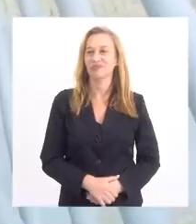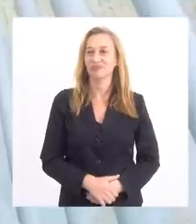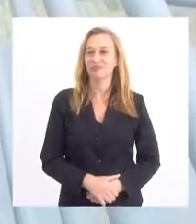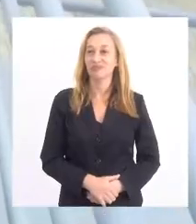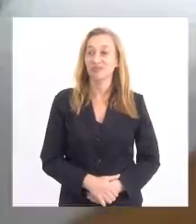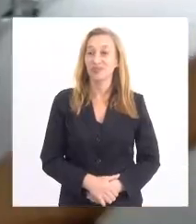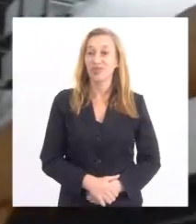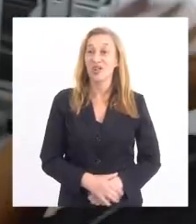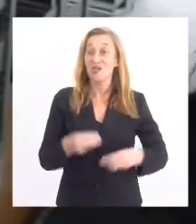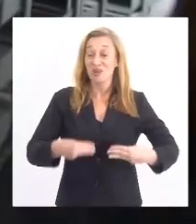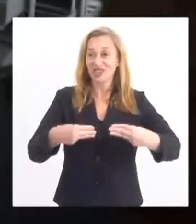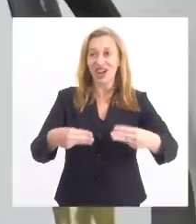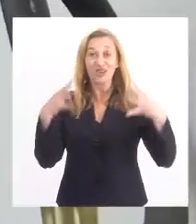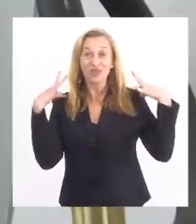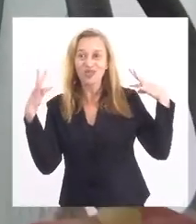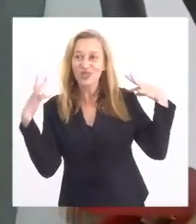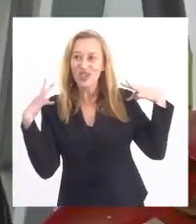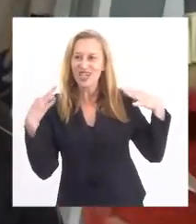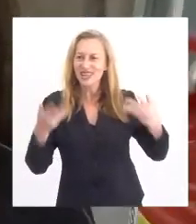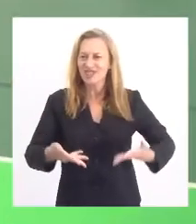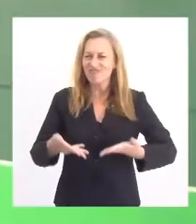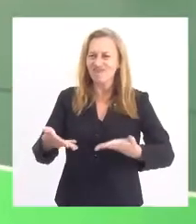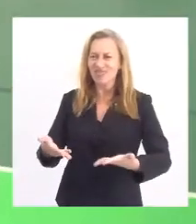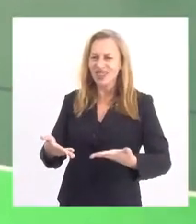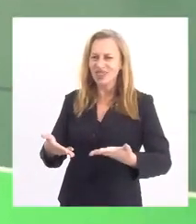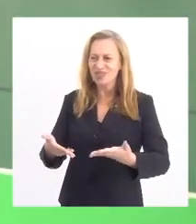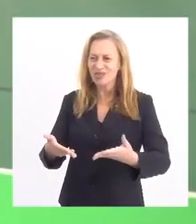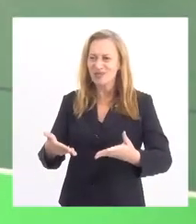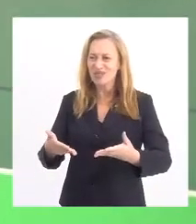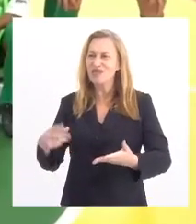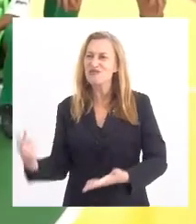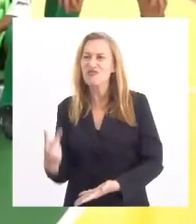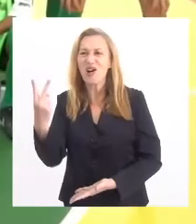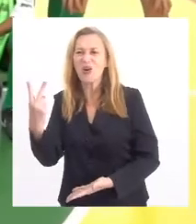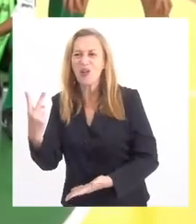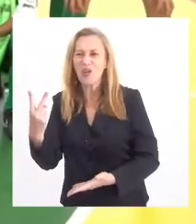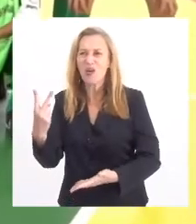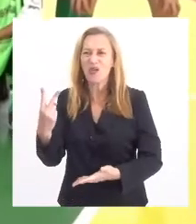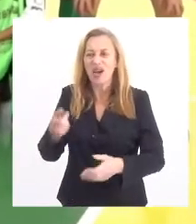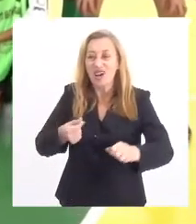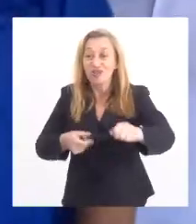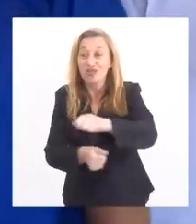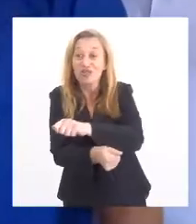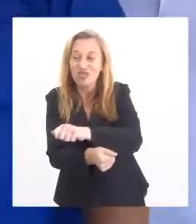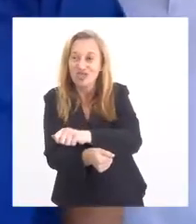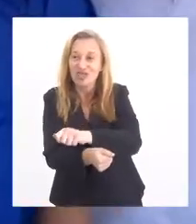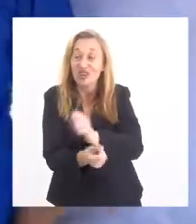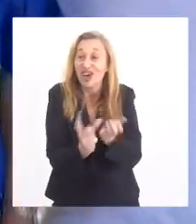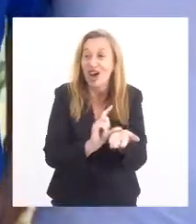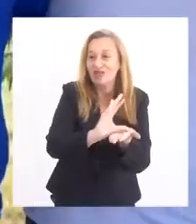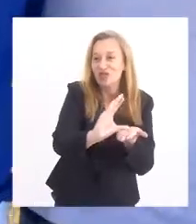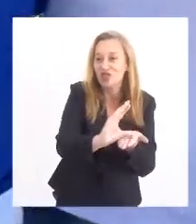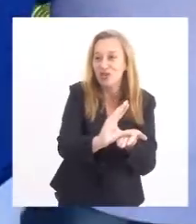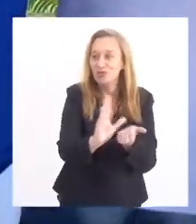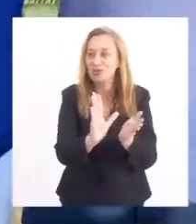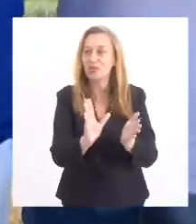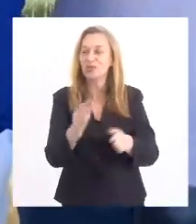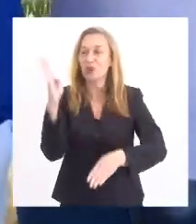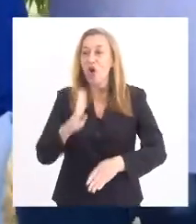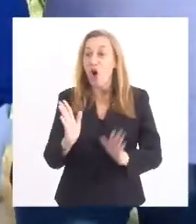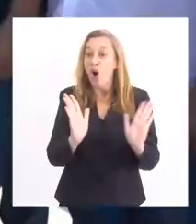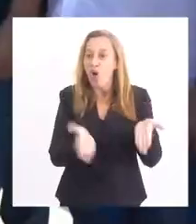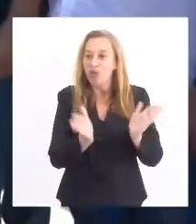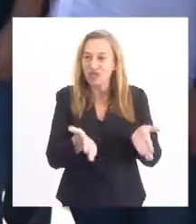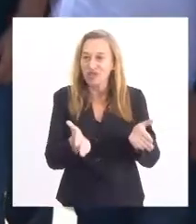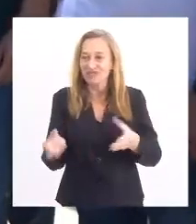é o Ministério do Turismo entregando obras e dando valor aos recursos públicos que hoje são aplicados dentro